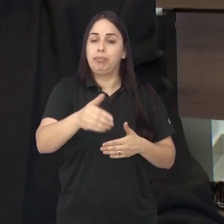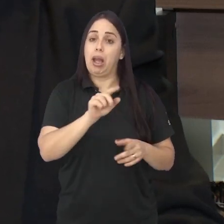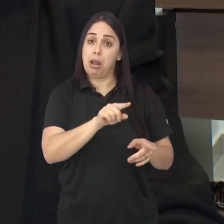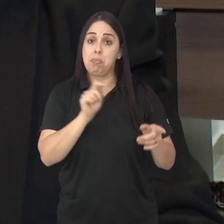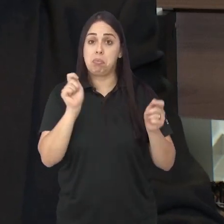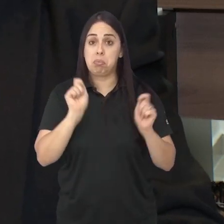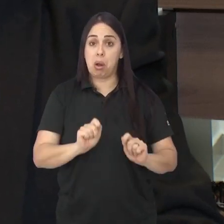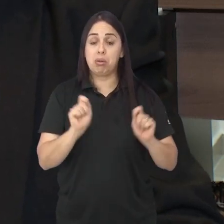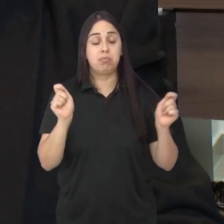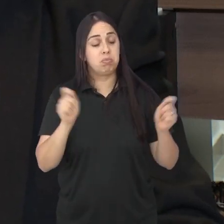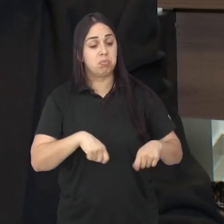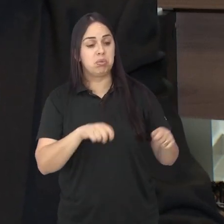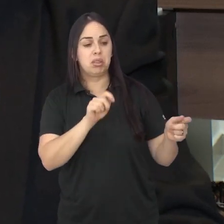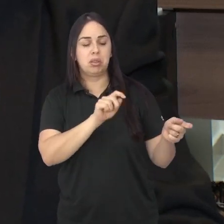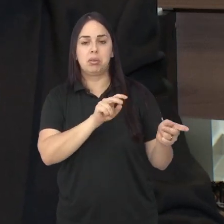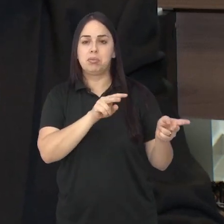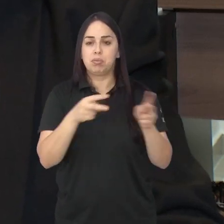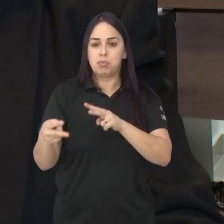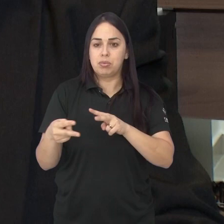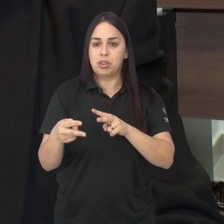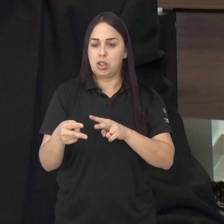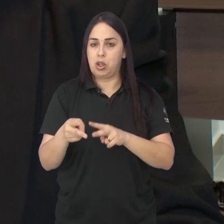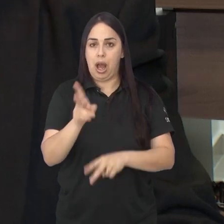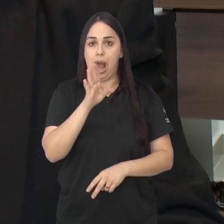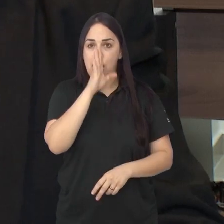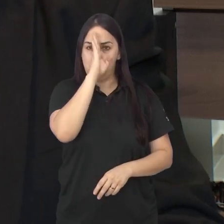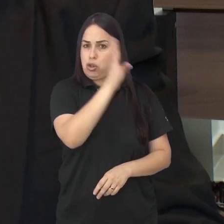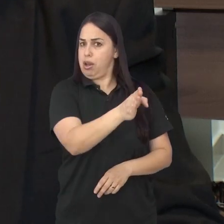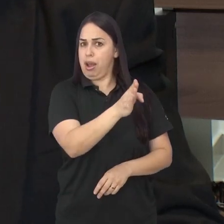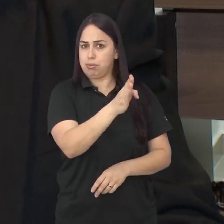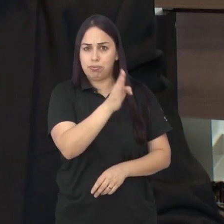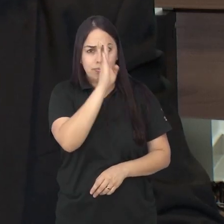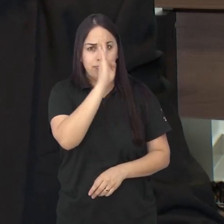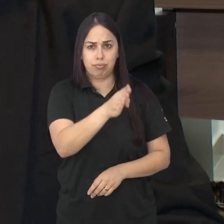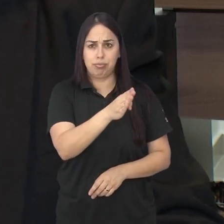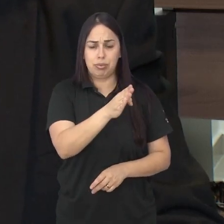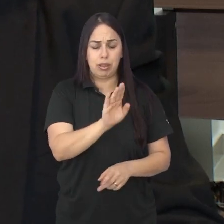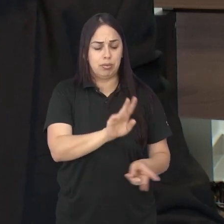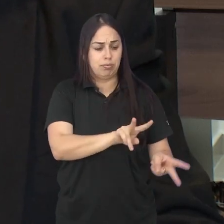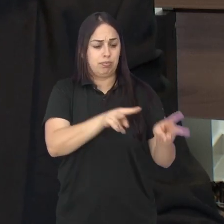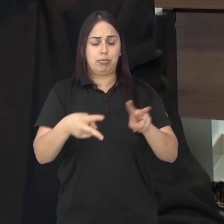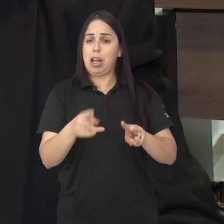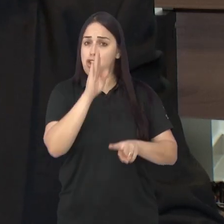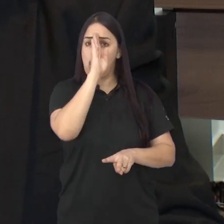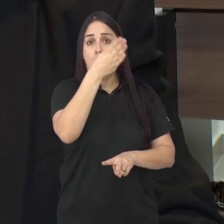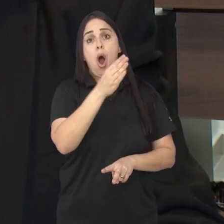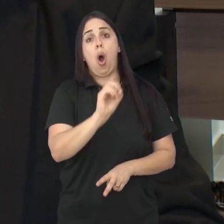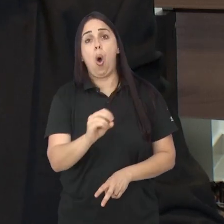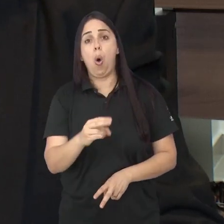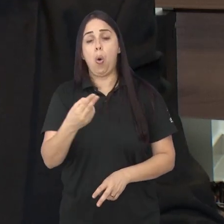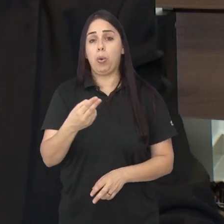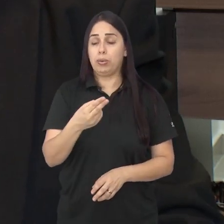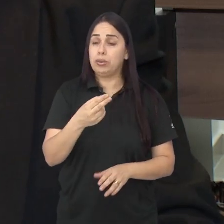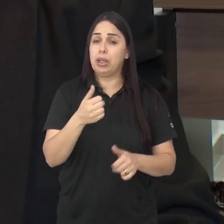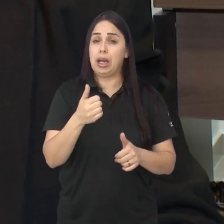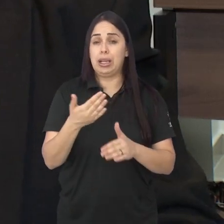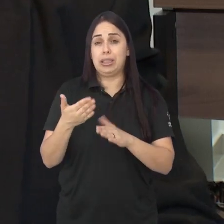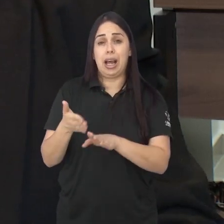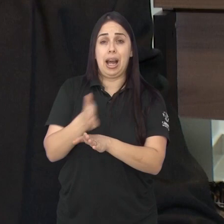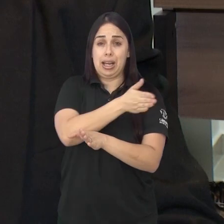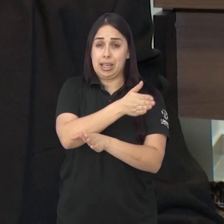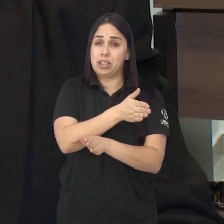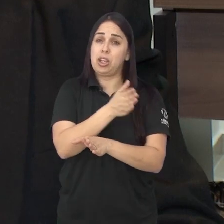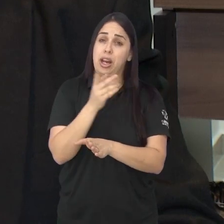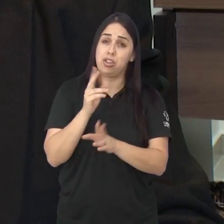Aí ele pode fazer toda essa movimentação de uma única vez, né, numa única transferência, o que